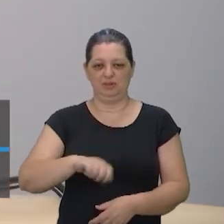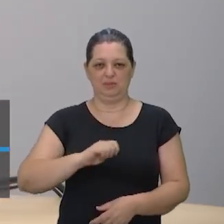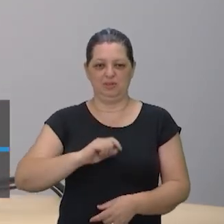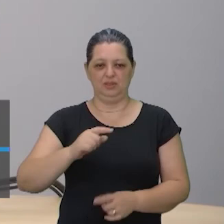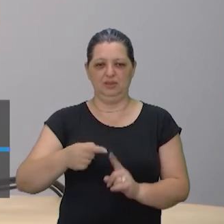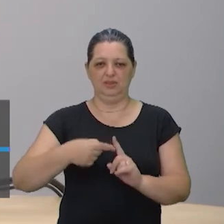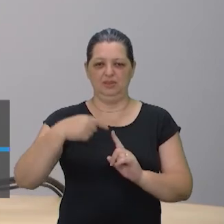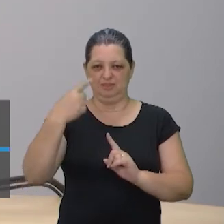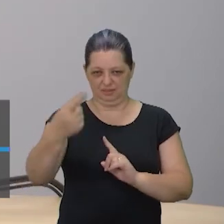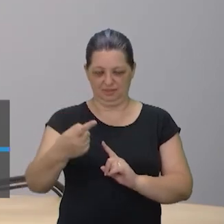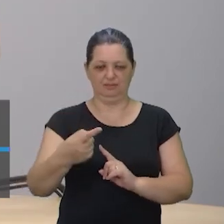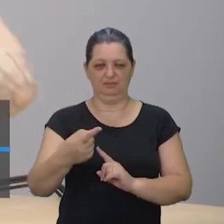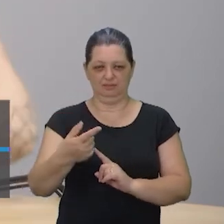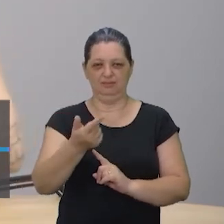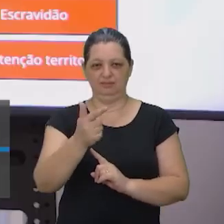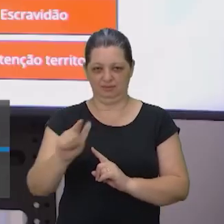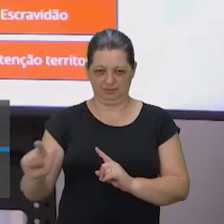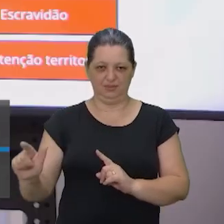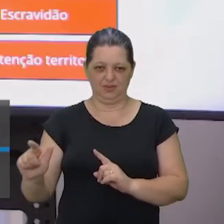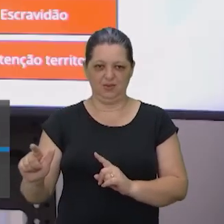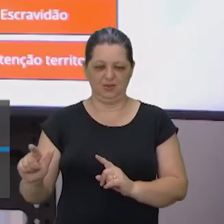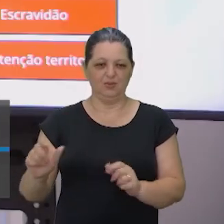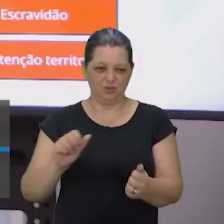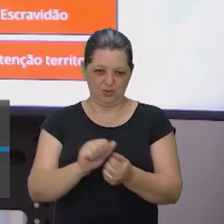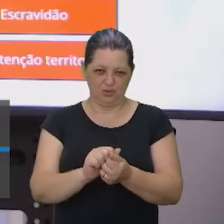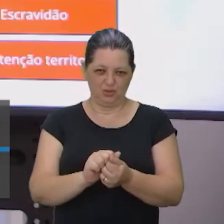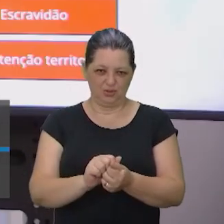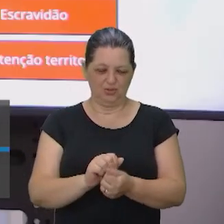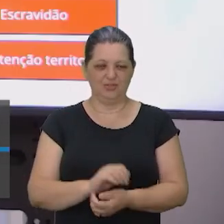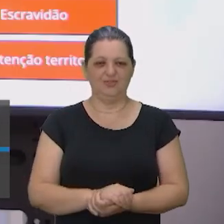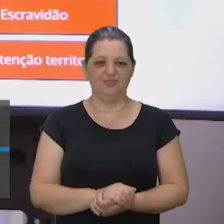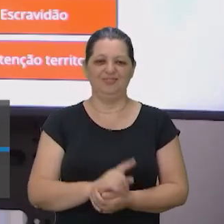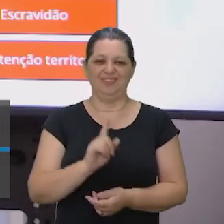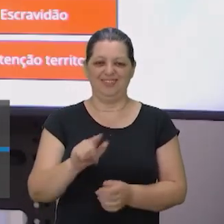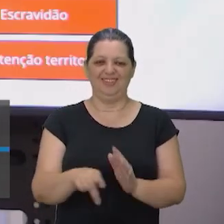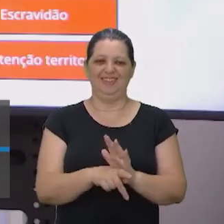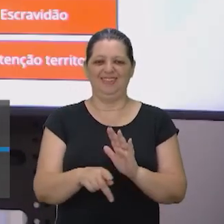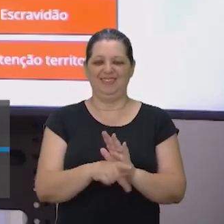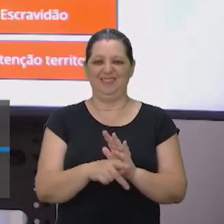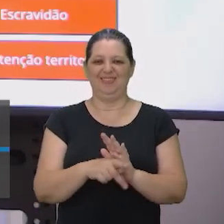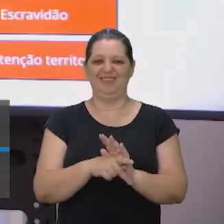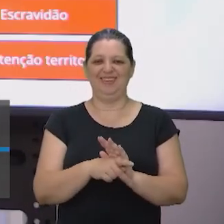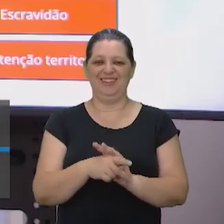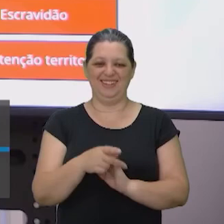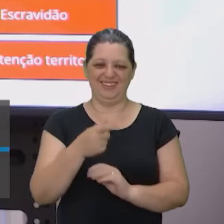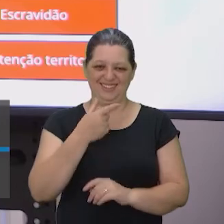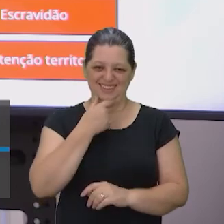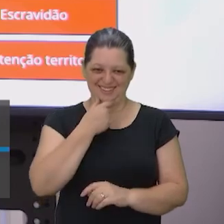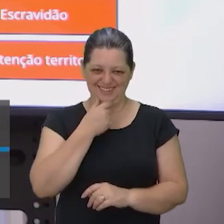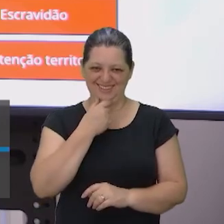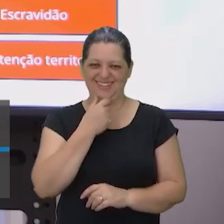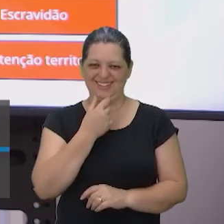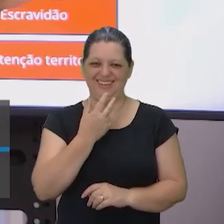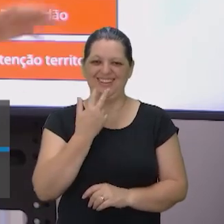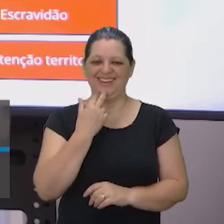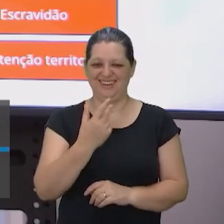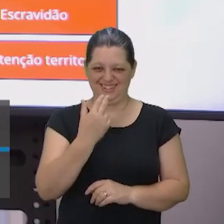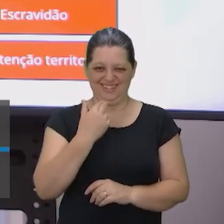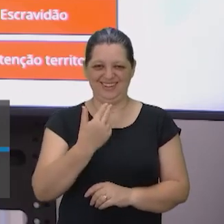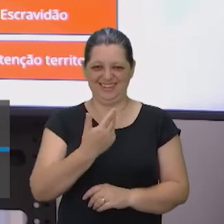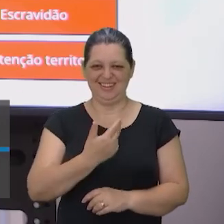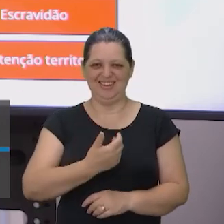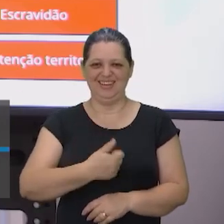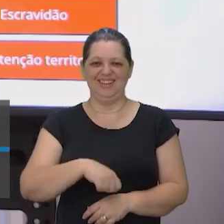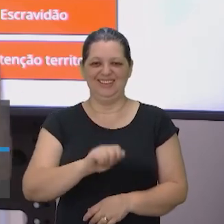semana estaremos juntos, não? Que inveja, se a Itália tivesse colonizado alguém aqui, eu ficaria mais à vontade